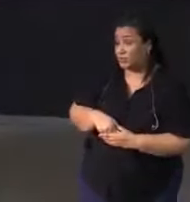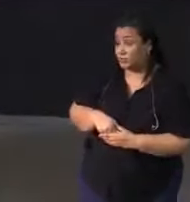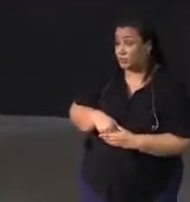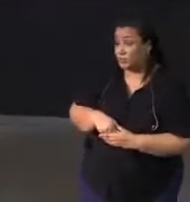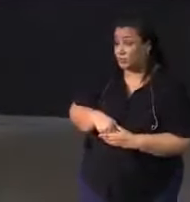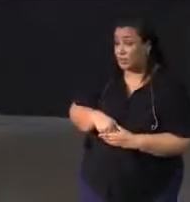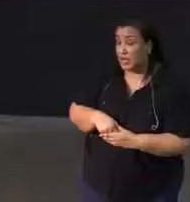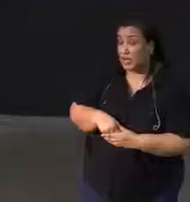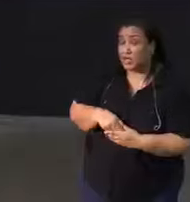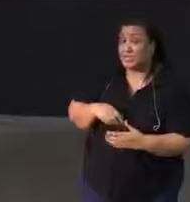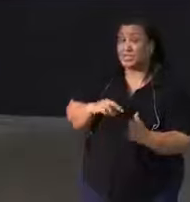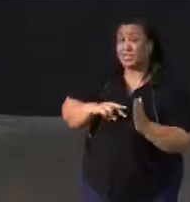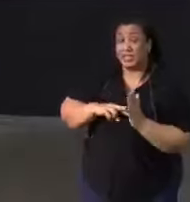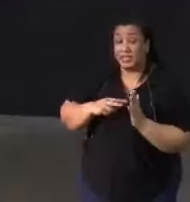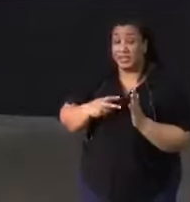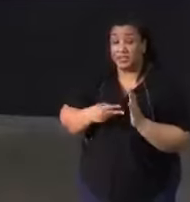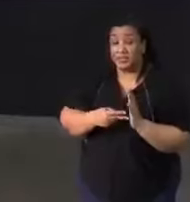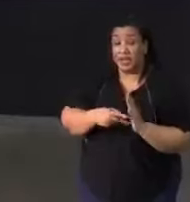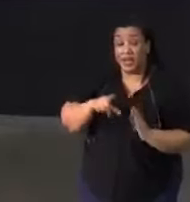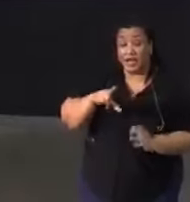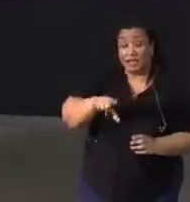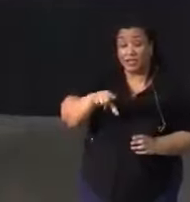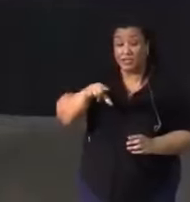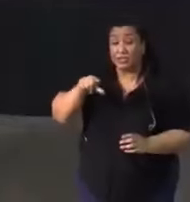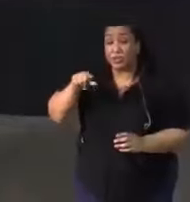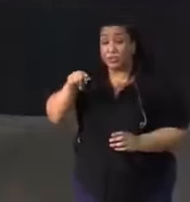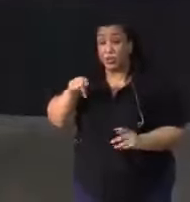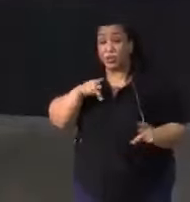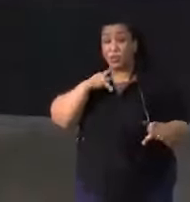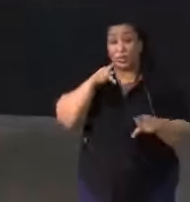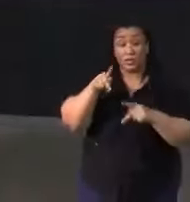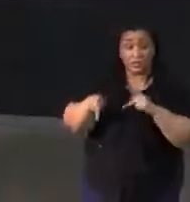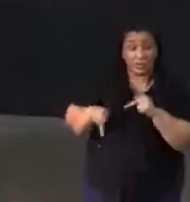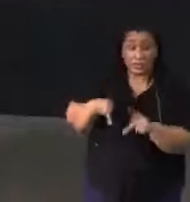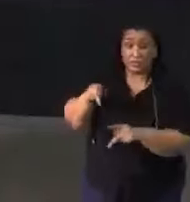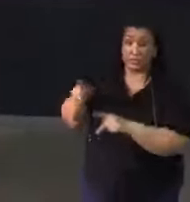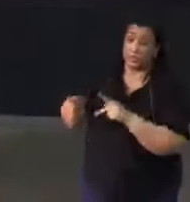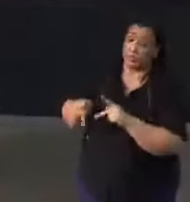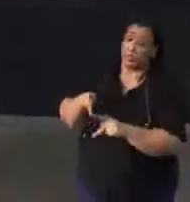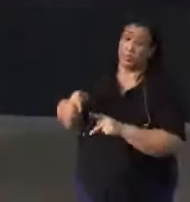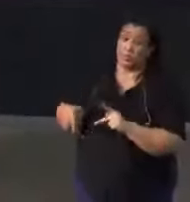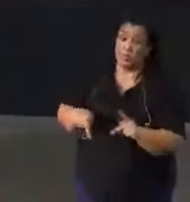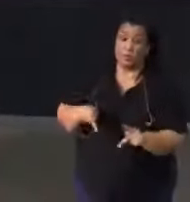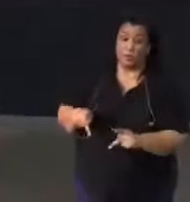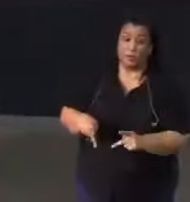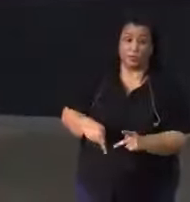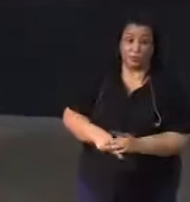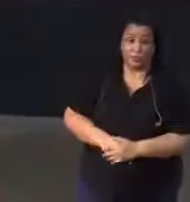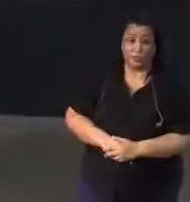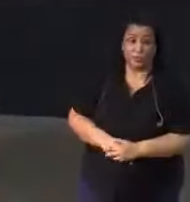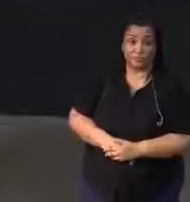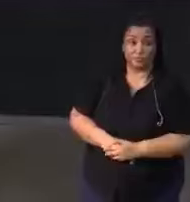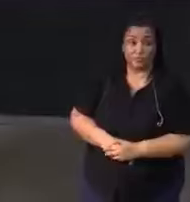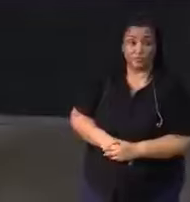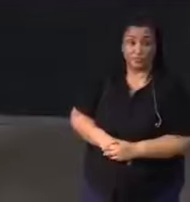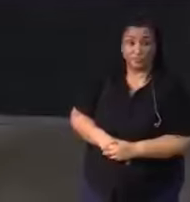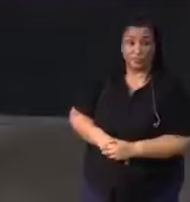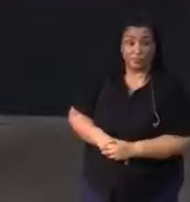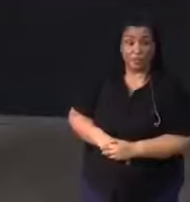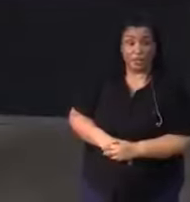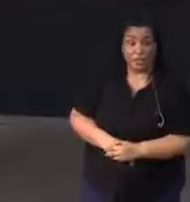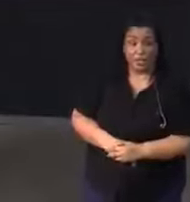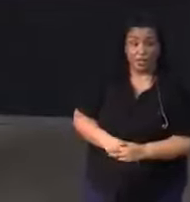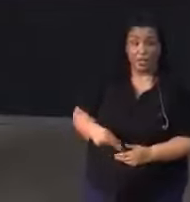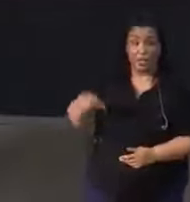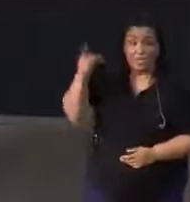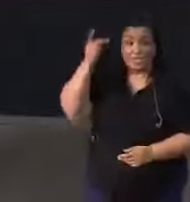do povo, das pessoas, das redes sociais. Aquele moço está crescendo em São Paulo tão somente porque ele tem